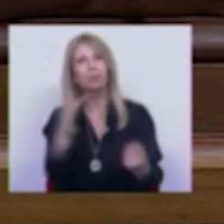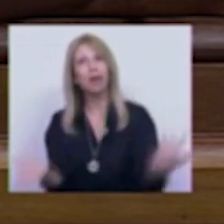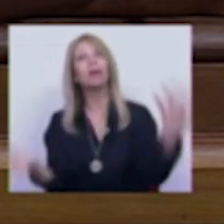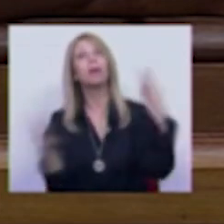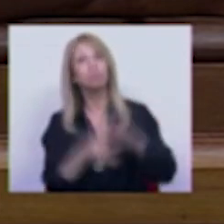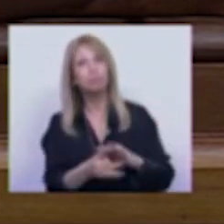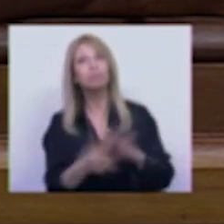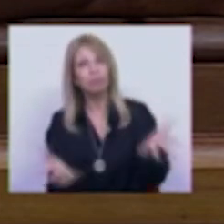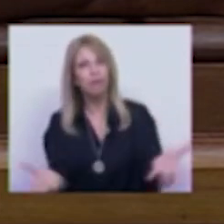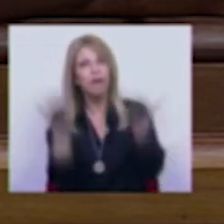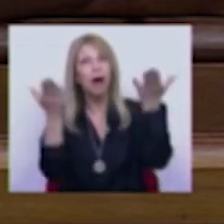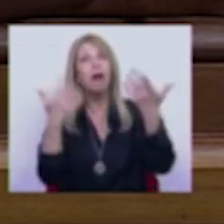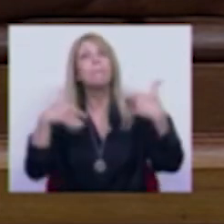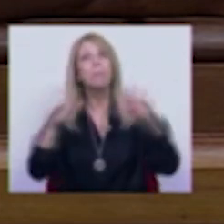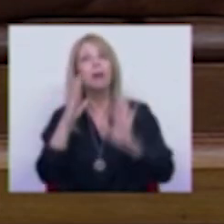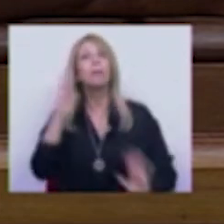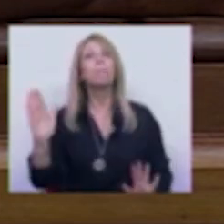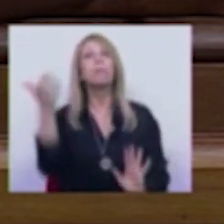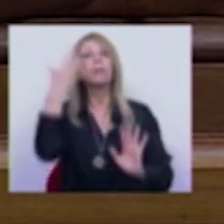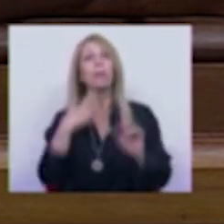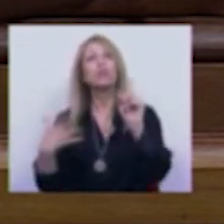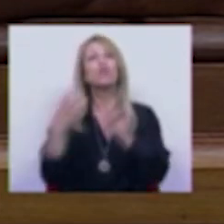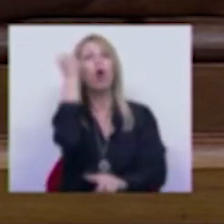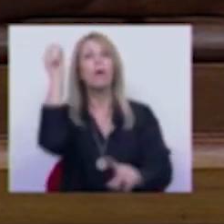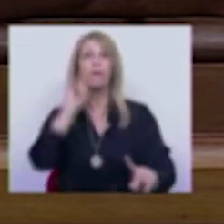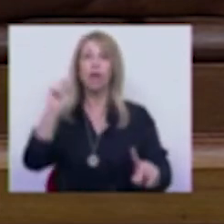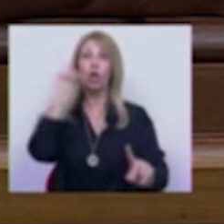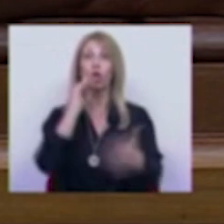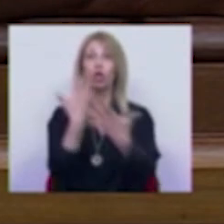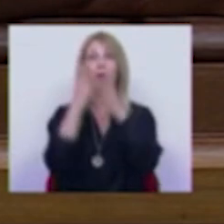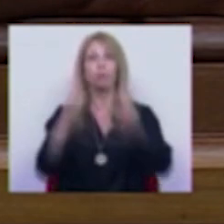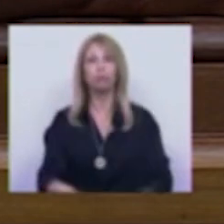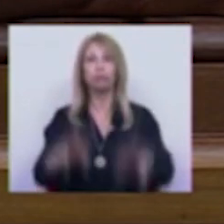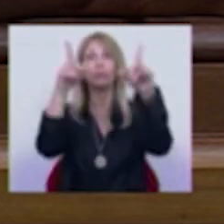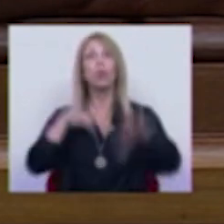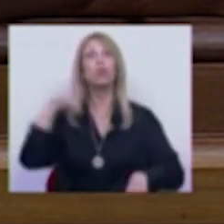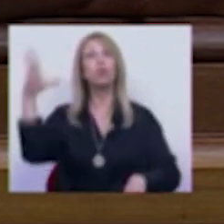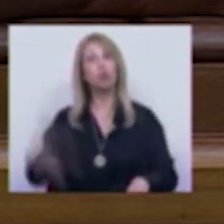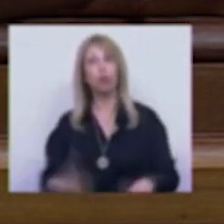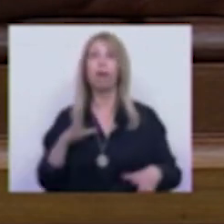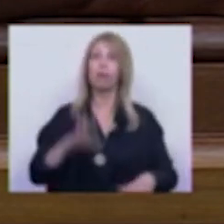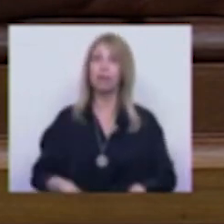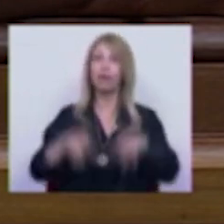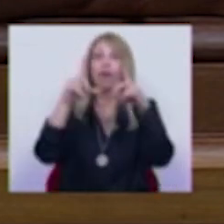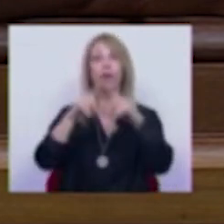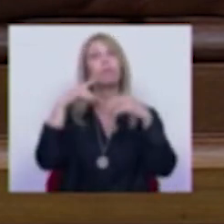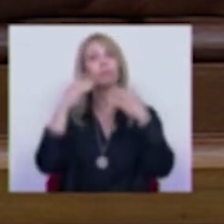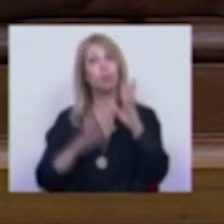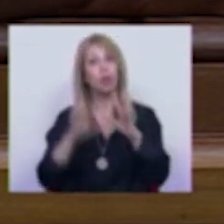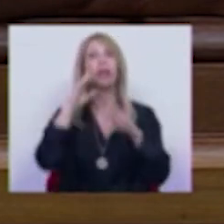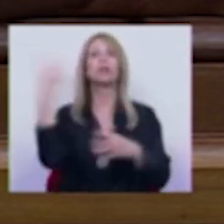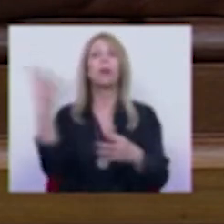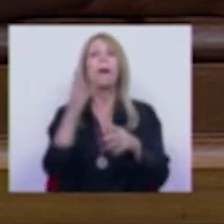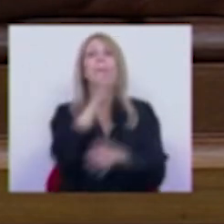mas, sobretudo, projetamos as suas conquistas e valores na construção de um Portugal desenvolvido, de progresso, de paz e